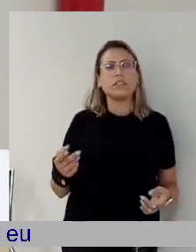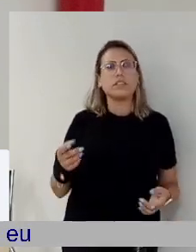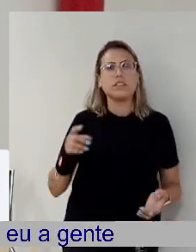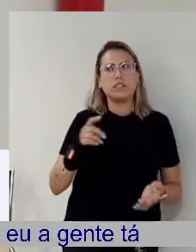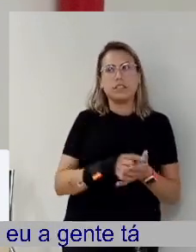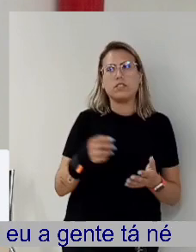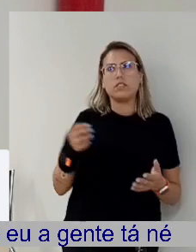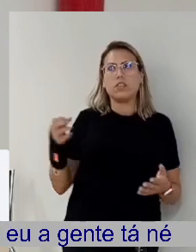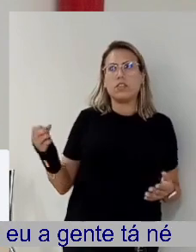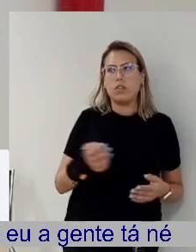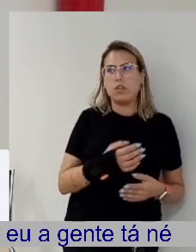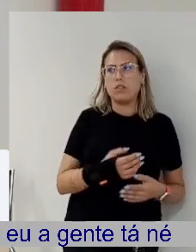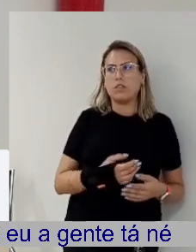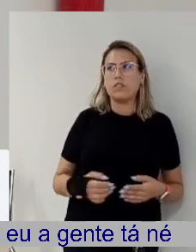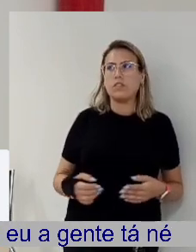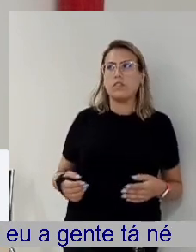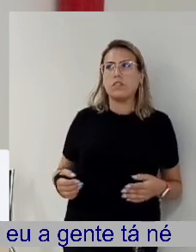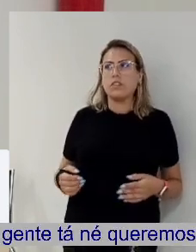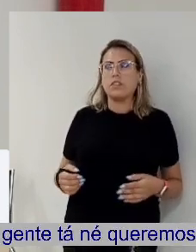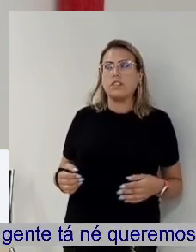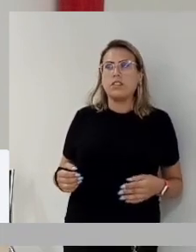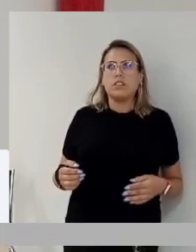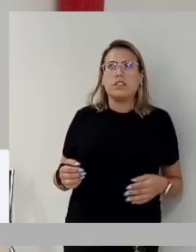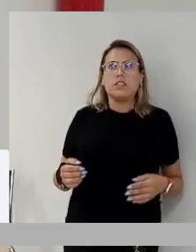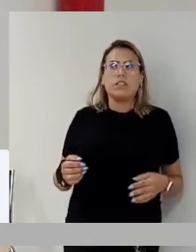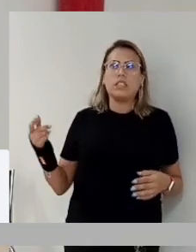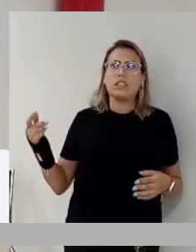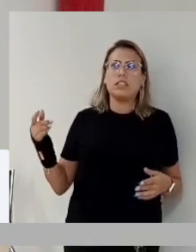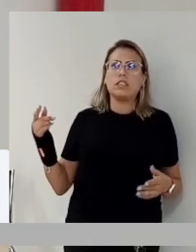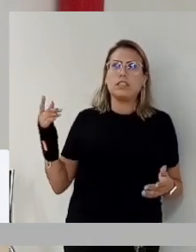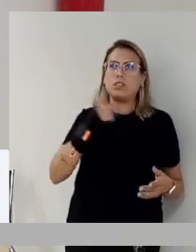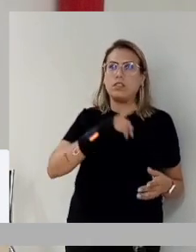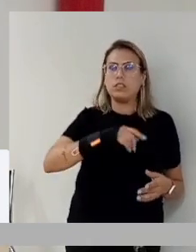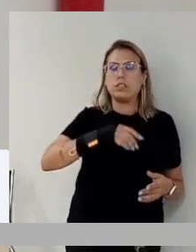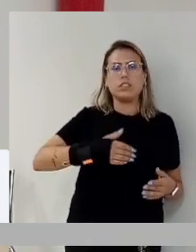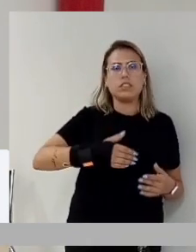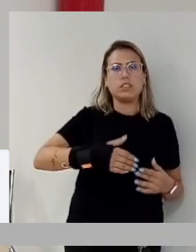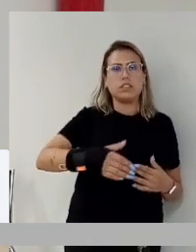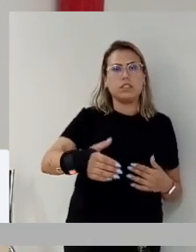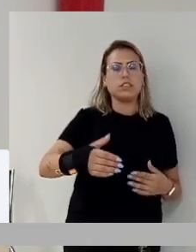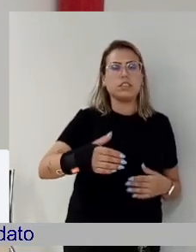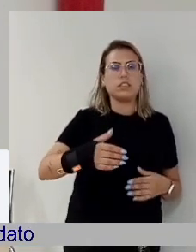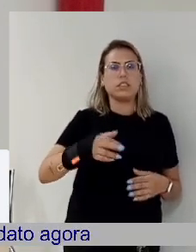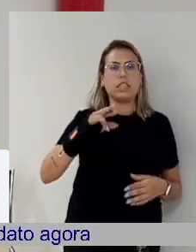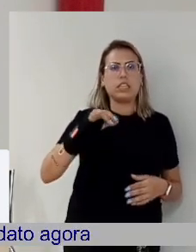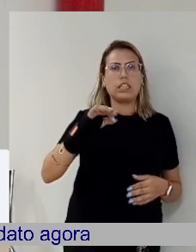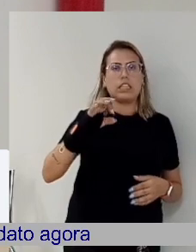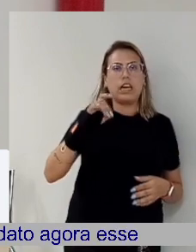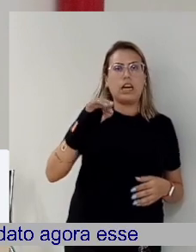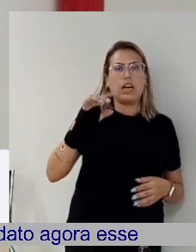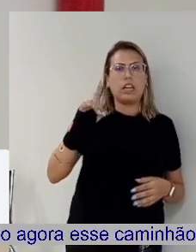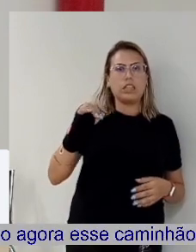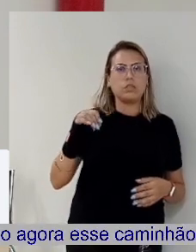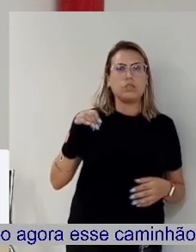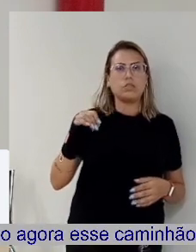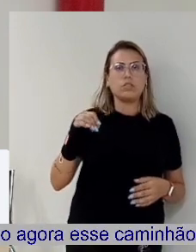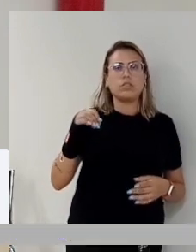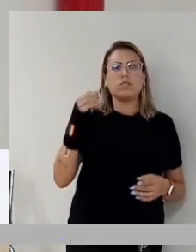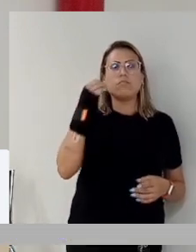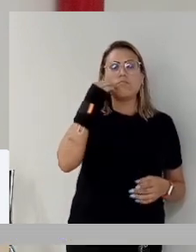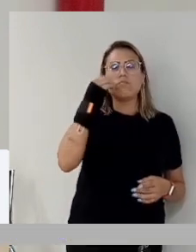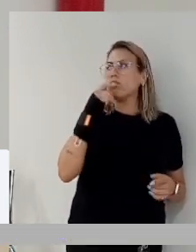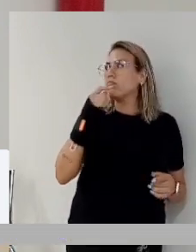caminhão novo né e inclusive na hora que eu sair daqui eu já vou sentar mais Ricardinho para que nós tentamos correr